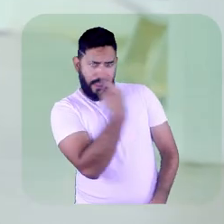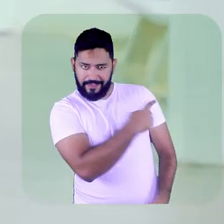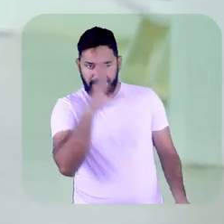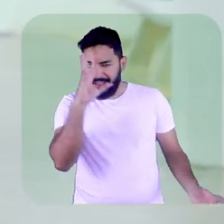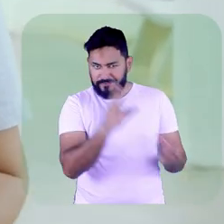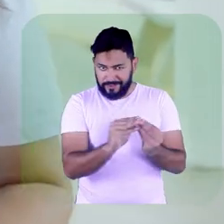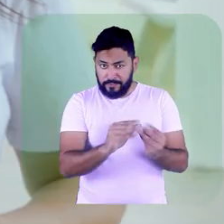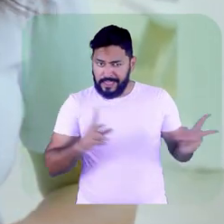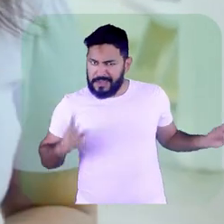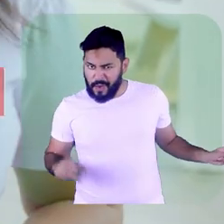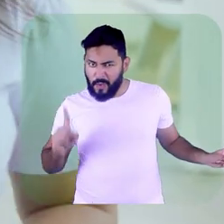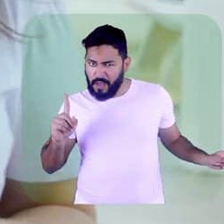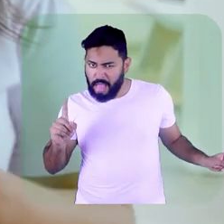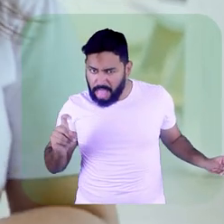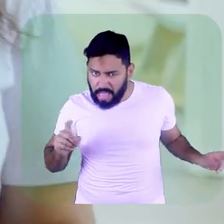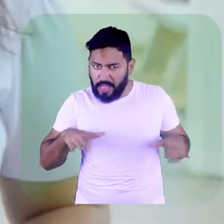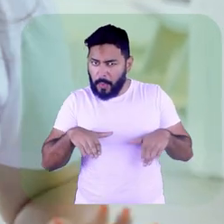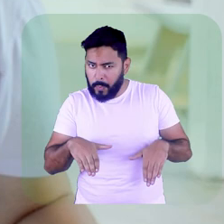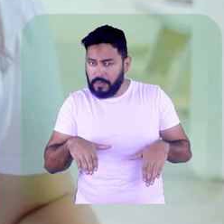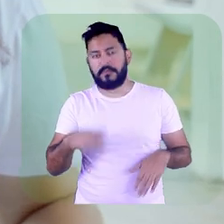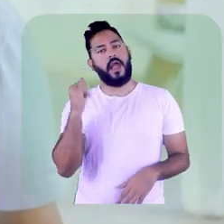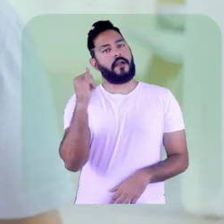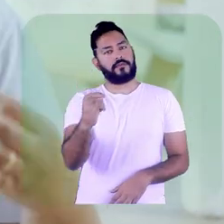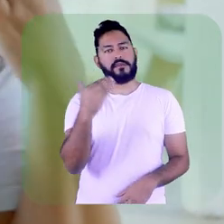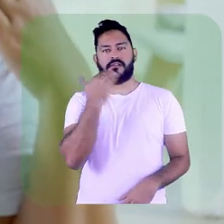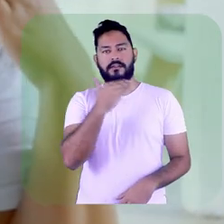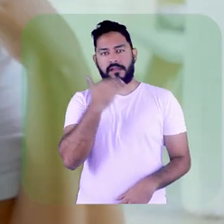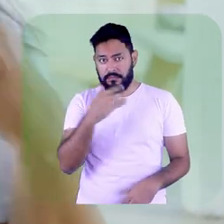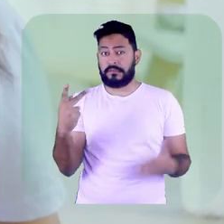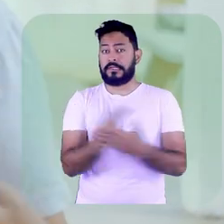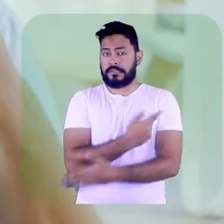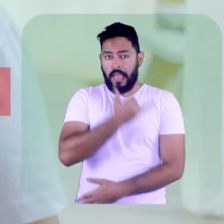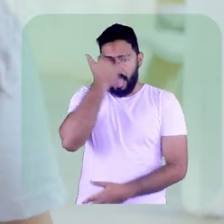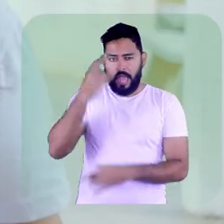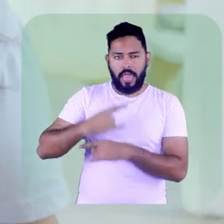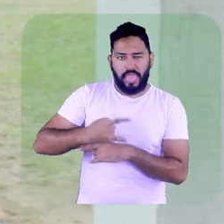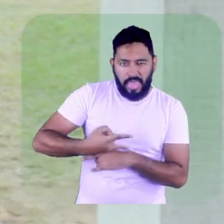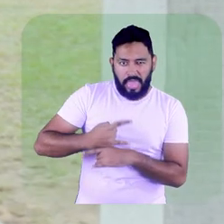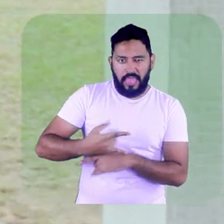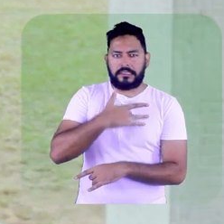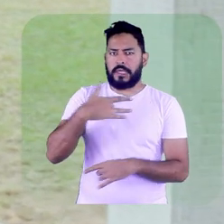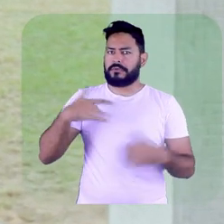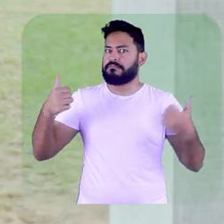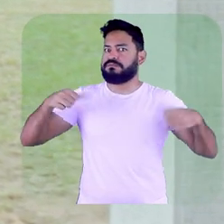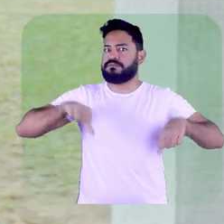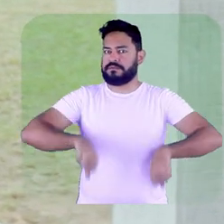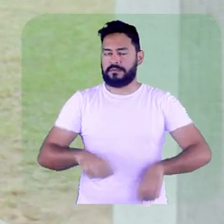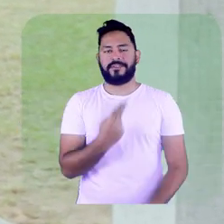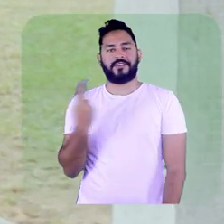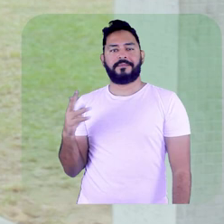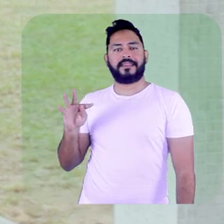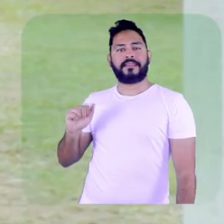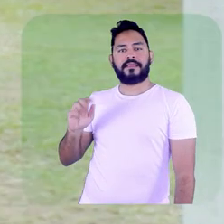Se você se identificou com essas posturas, sabe que elas estão inadequadas e podem comprometer a saúde da sua coluna. Me chamo Tatiana, sou técnica